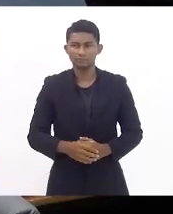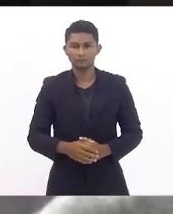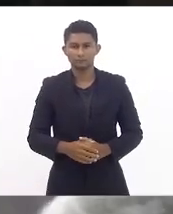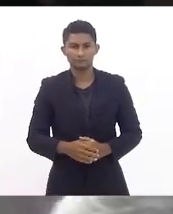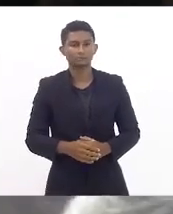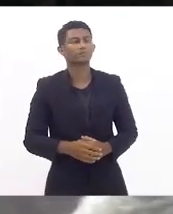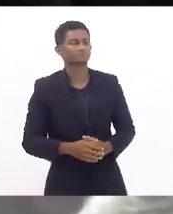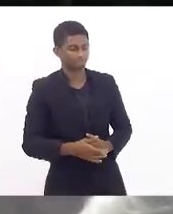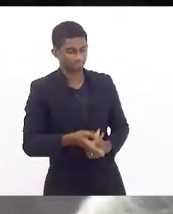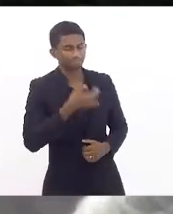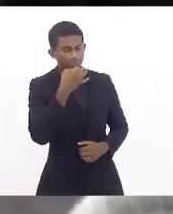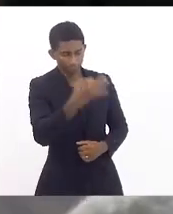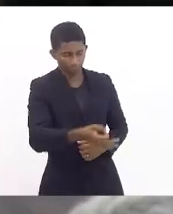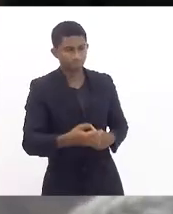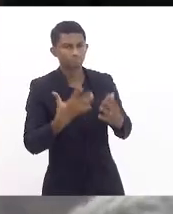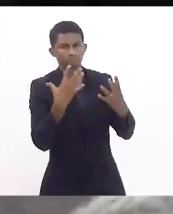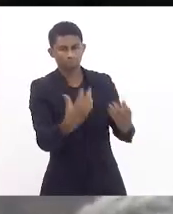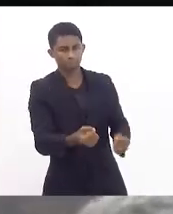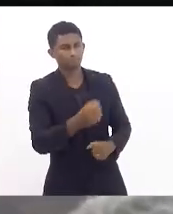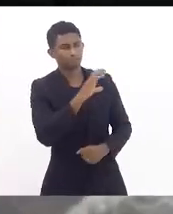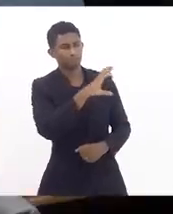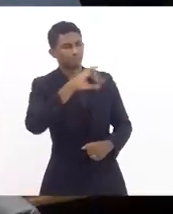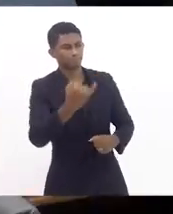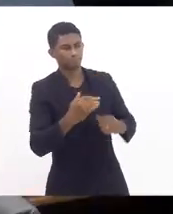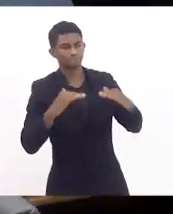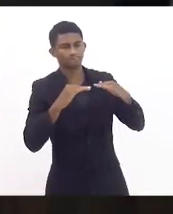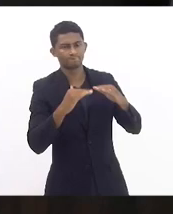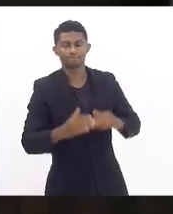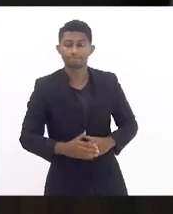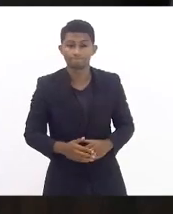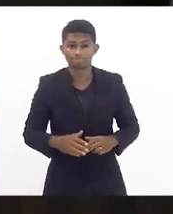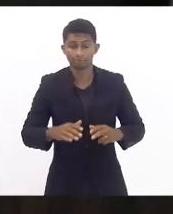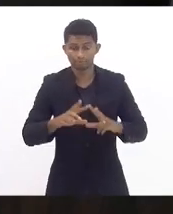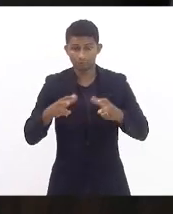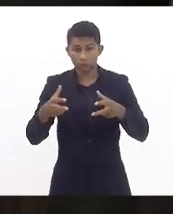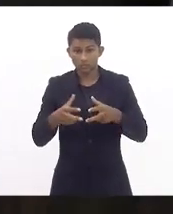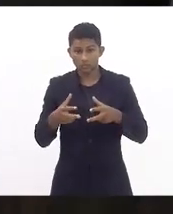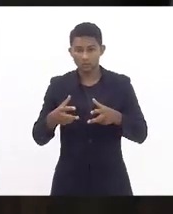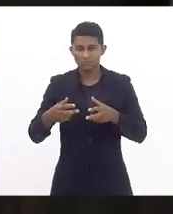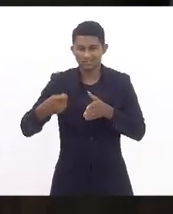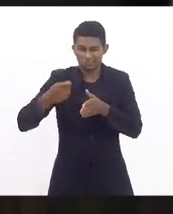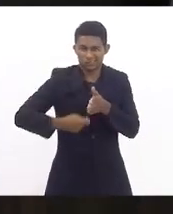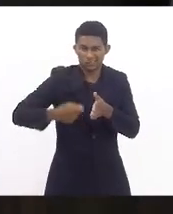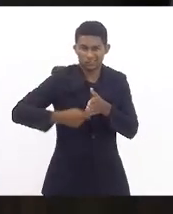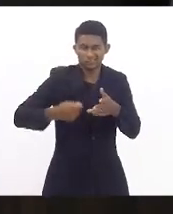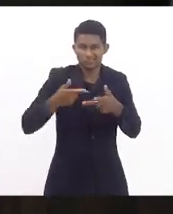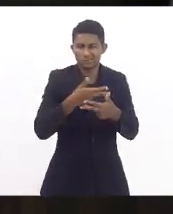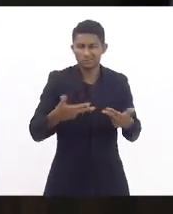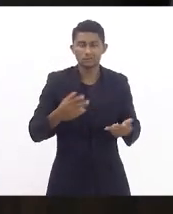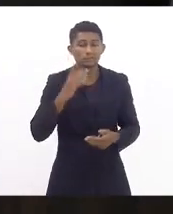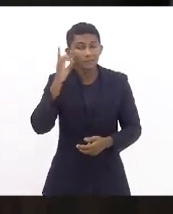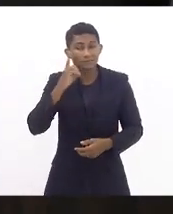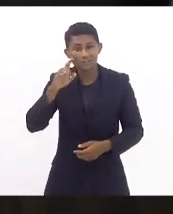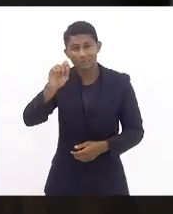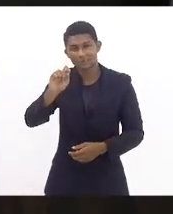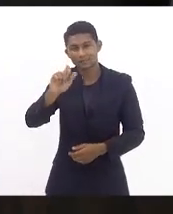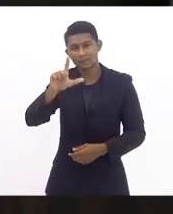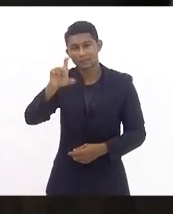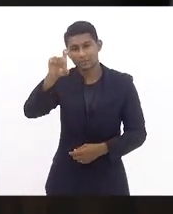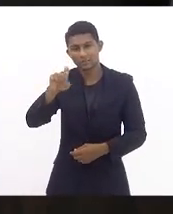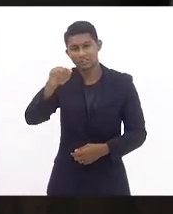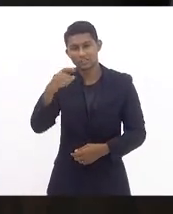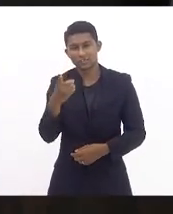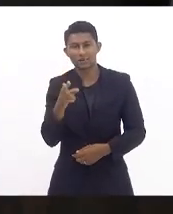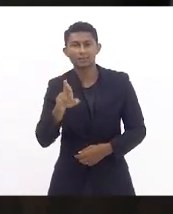Parecia favorável nos termos do parecer da CCJ. Pela Comissão de Tributação, deputado Alexandre Freitas.